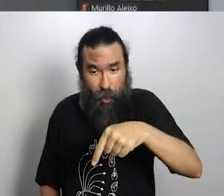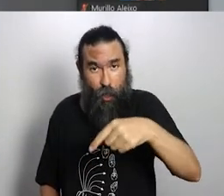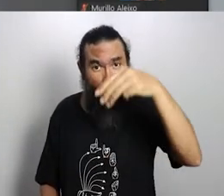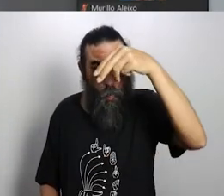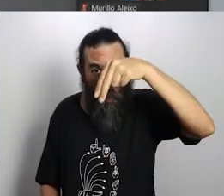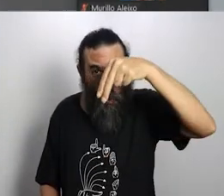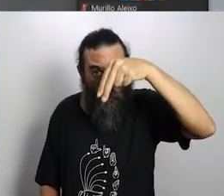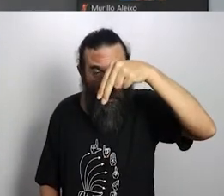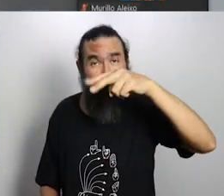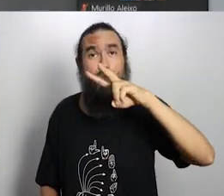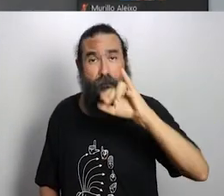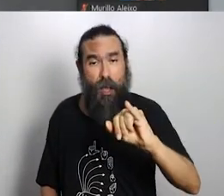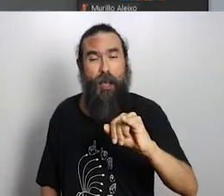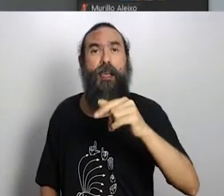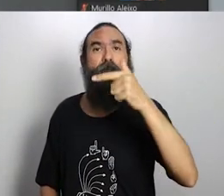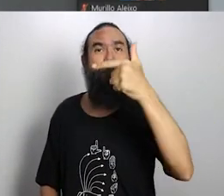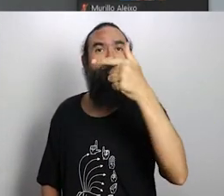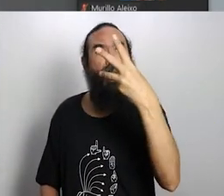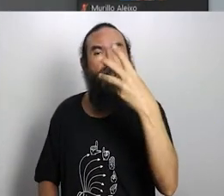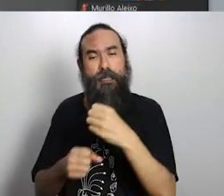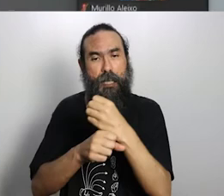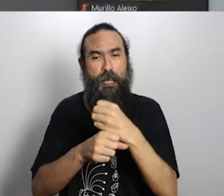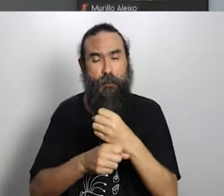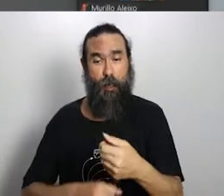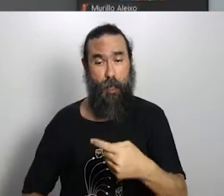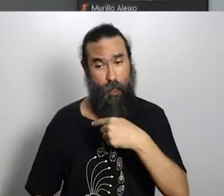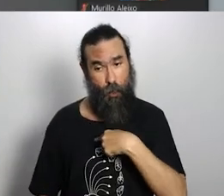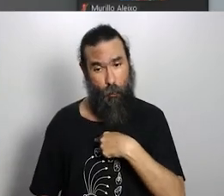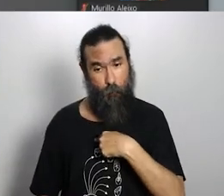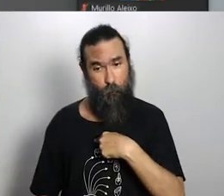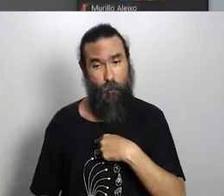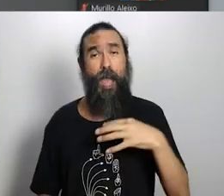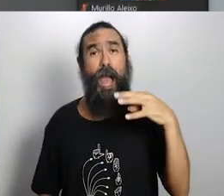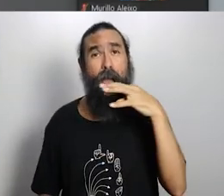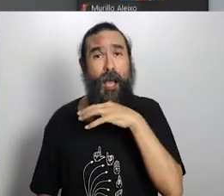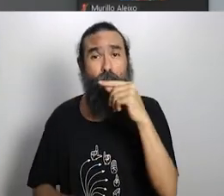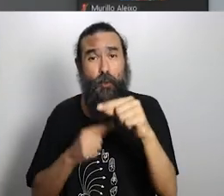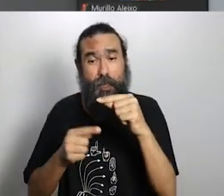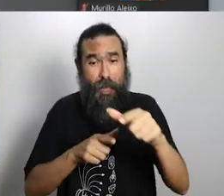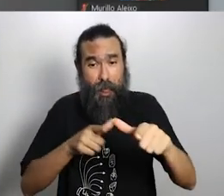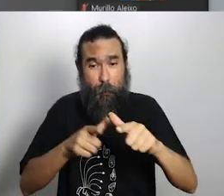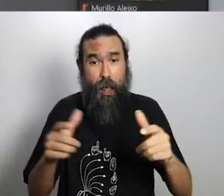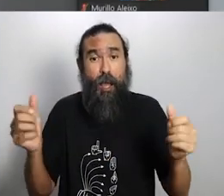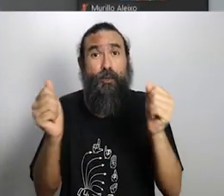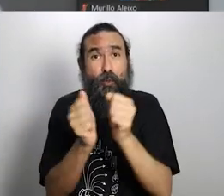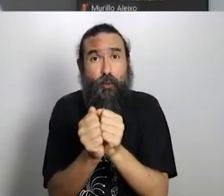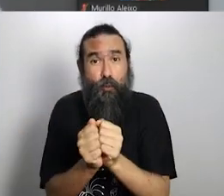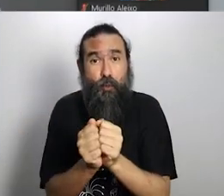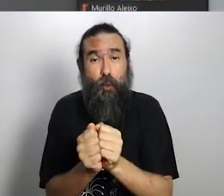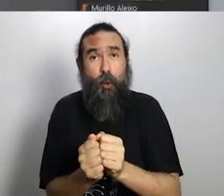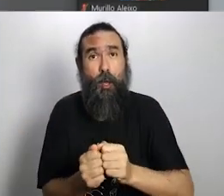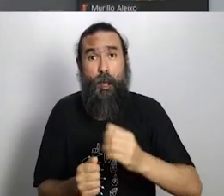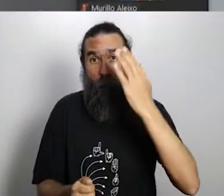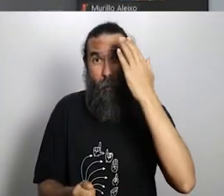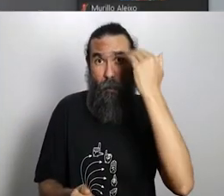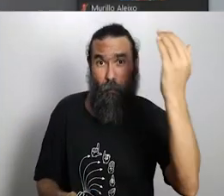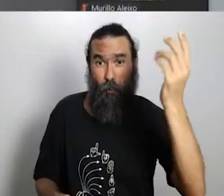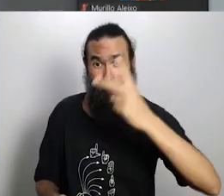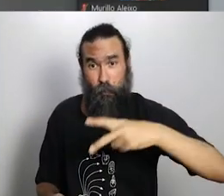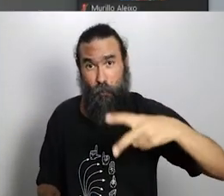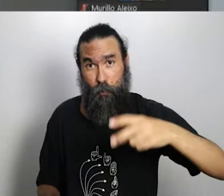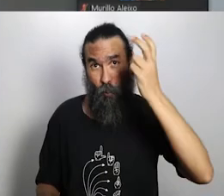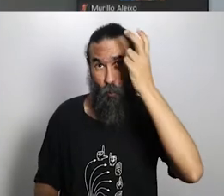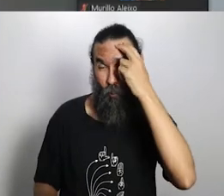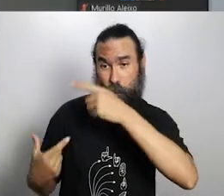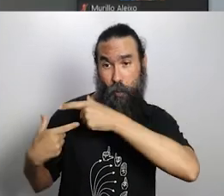vai além daquela... aquela ação de você vender um show ou de você cobrar esse show,